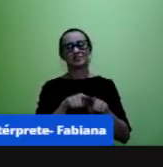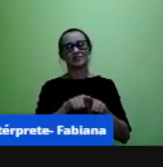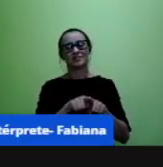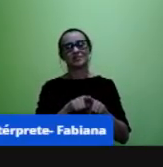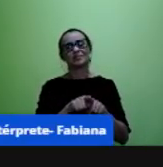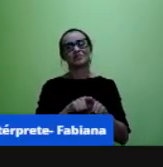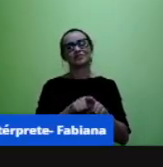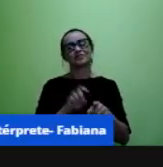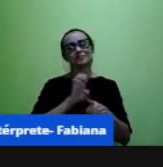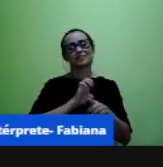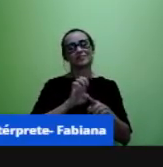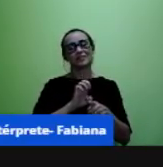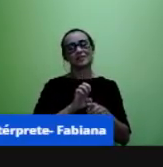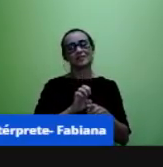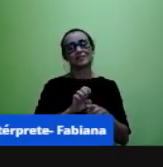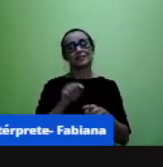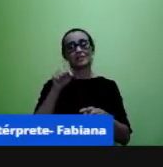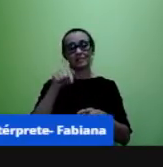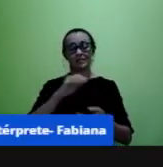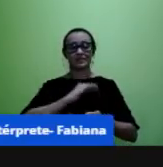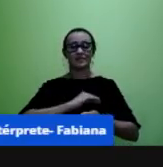desde 2014.